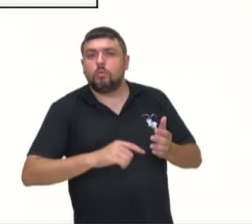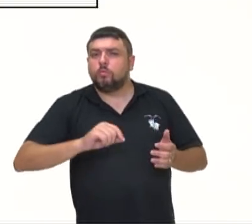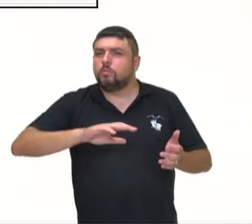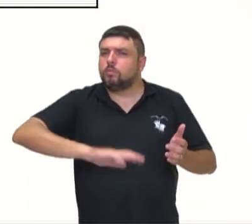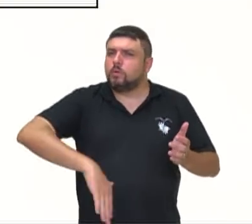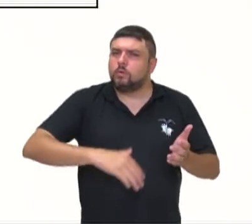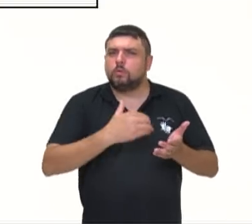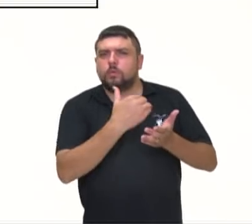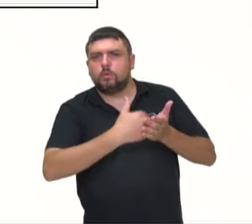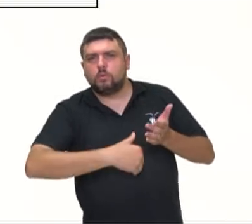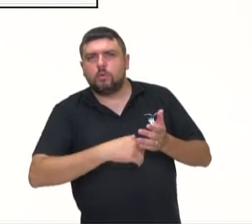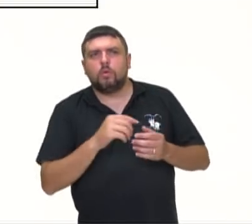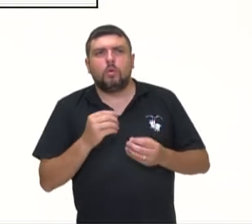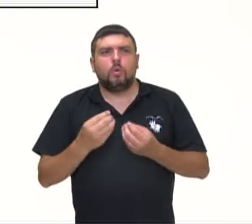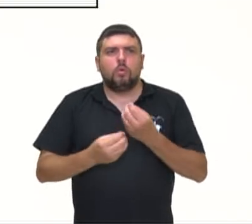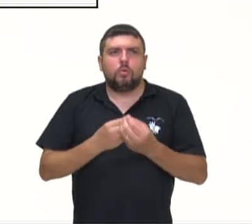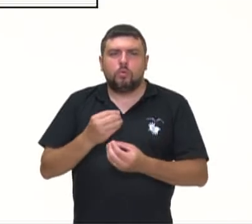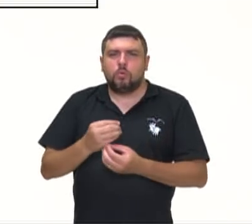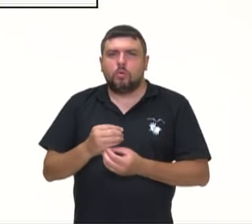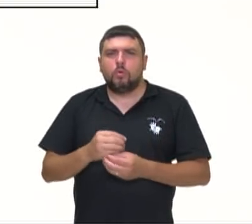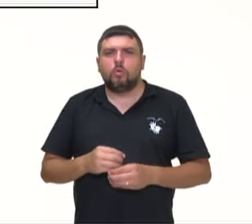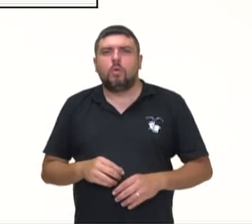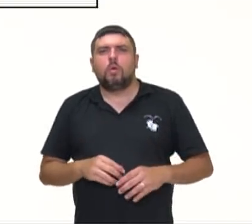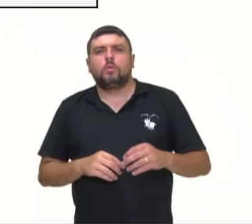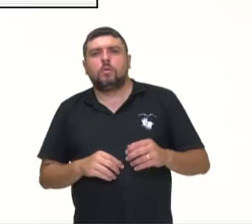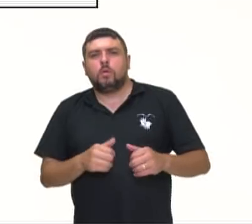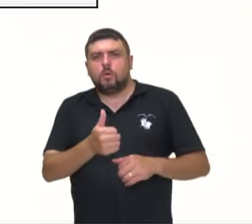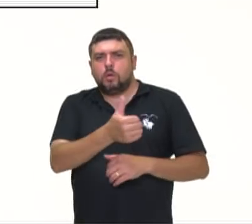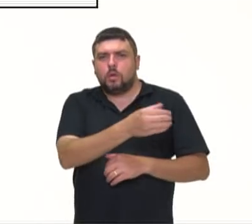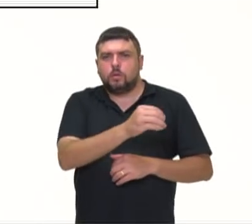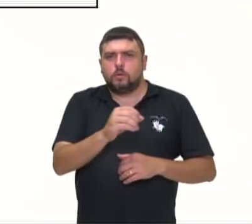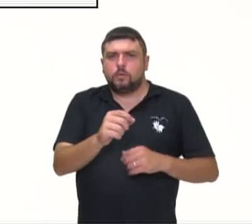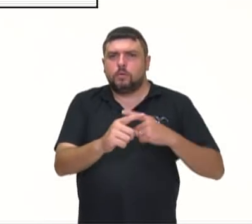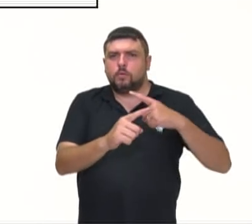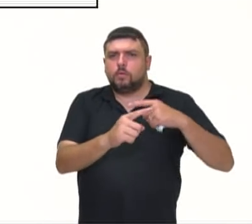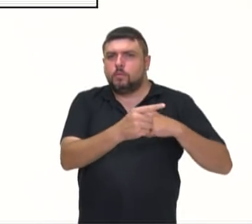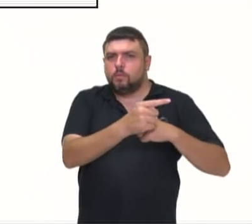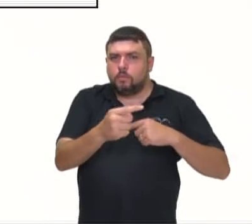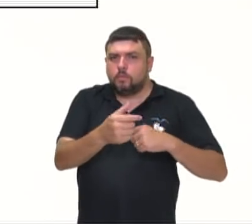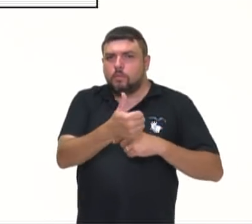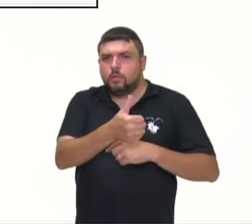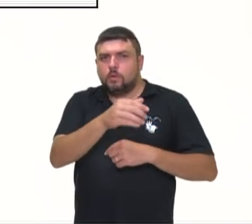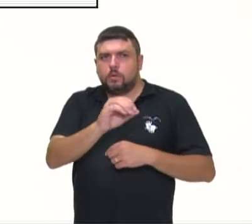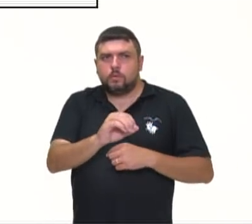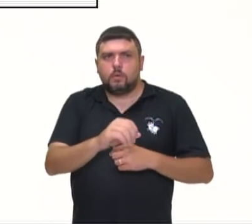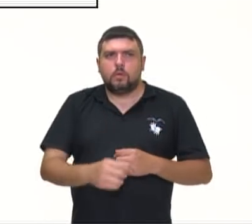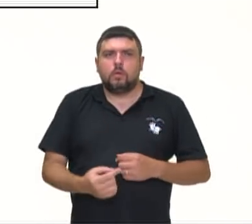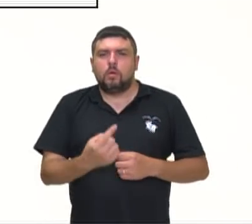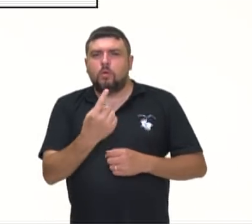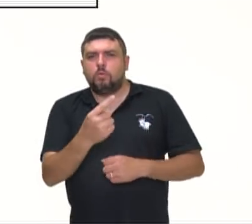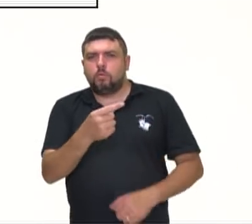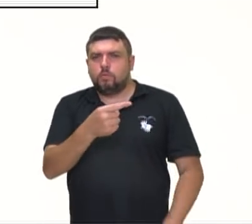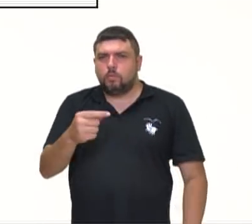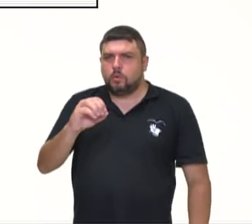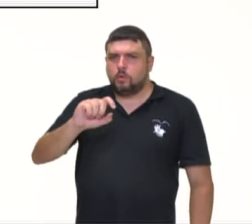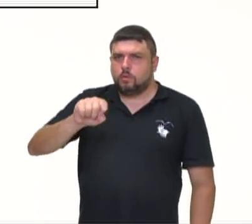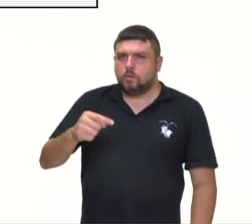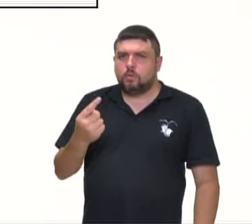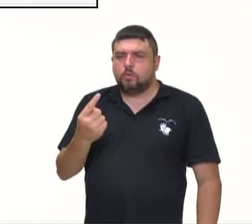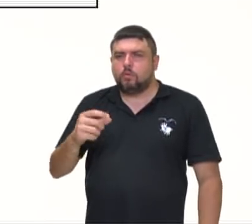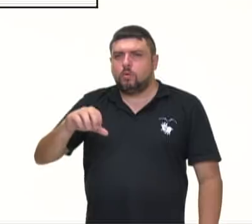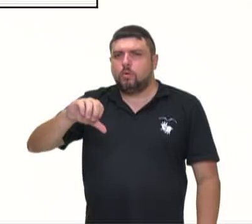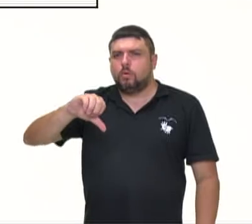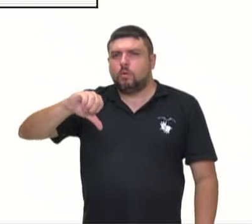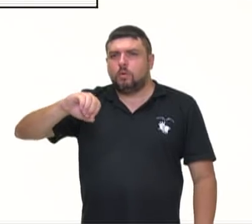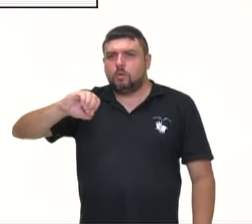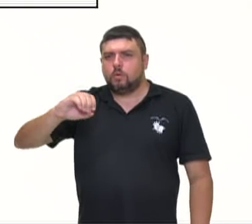100 menos 10, ou seja, 1 menos 0,1, que vai dar 90 centésimos.